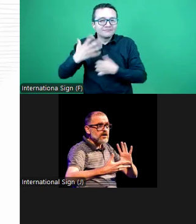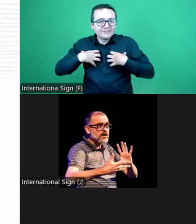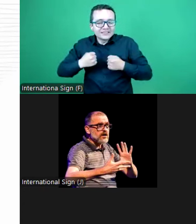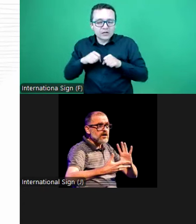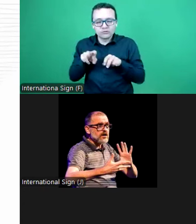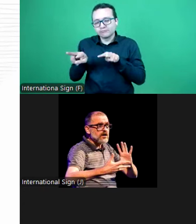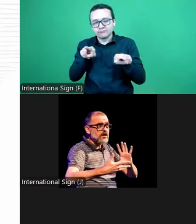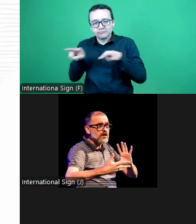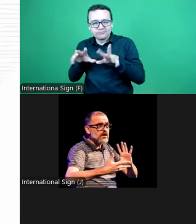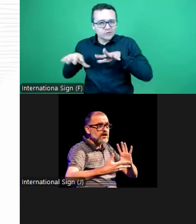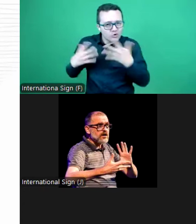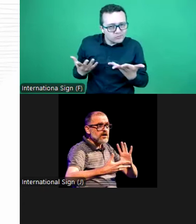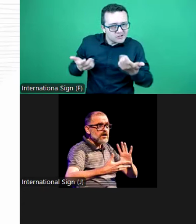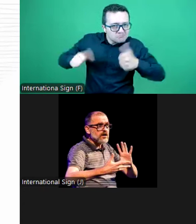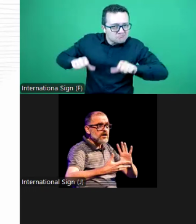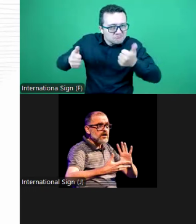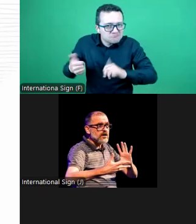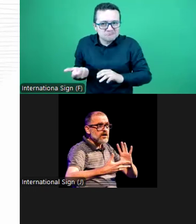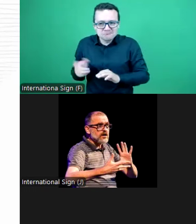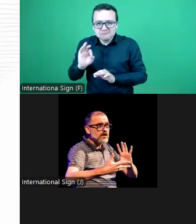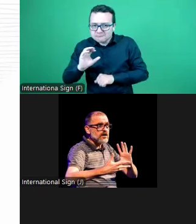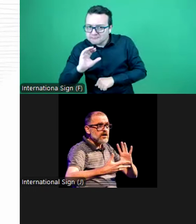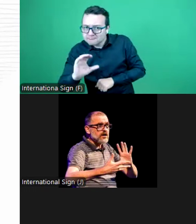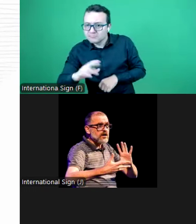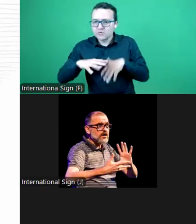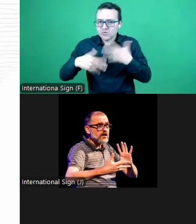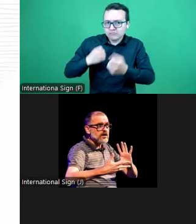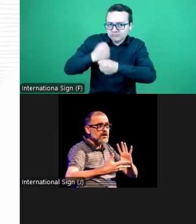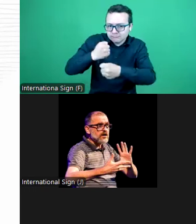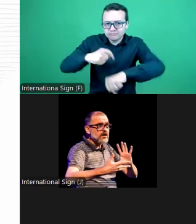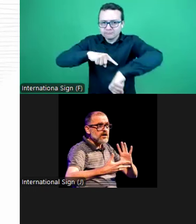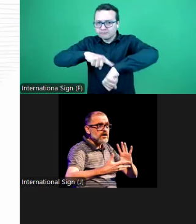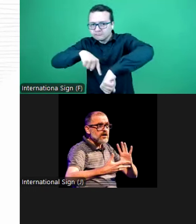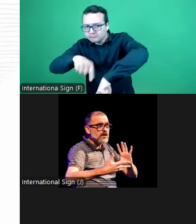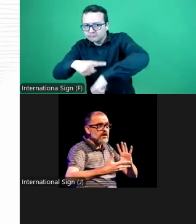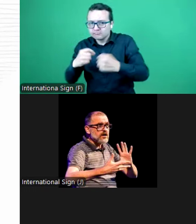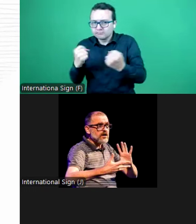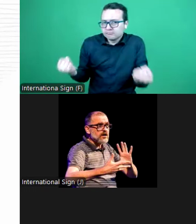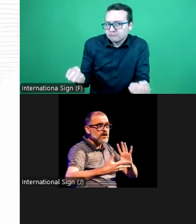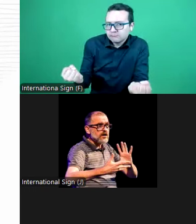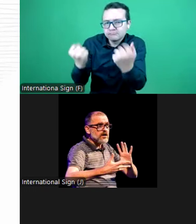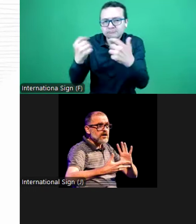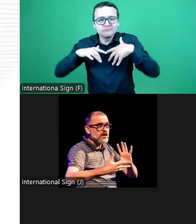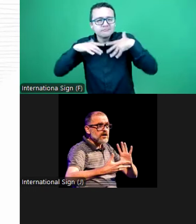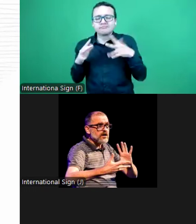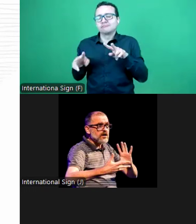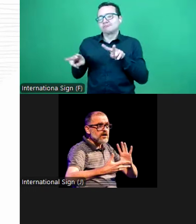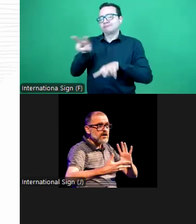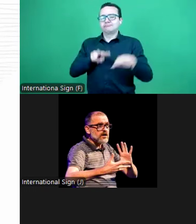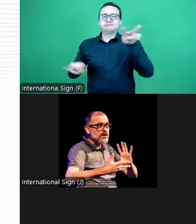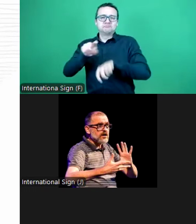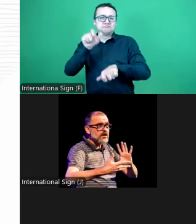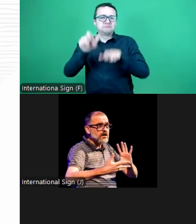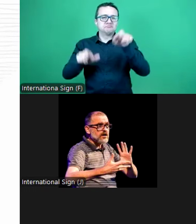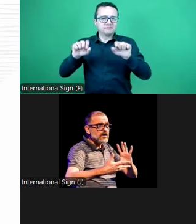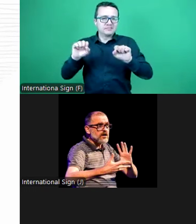ideia clara e das dinâmicas ao redor do mercado trabalhista na área de pessoal de